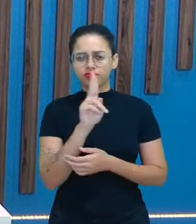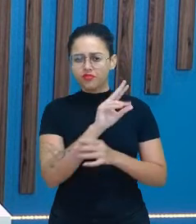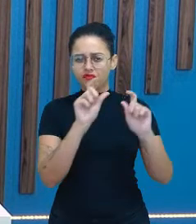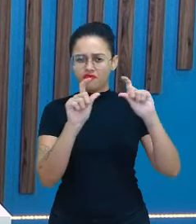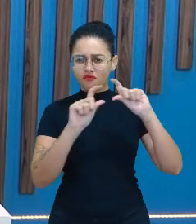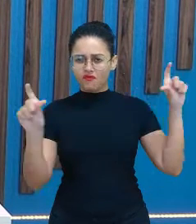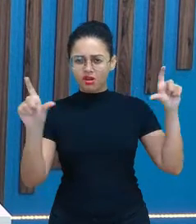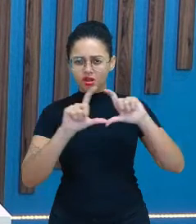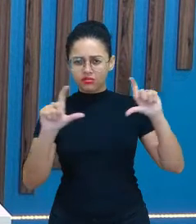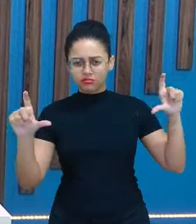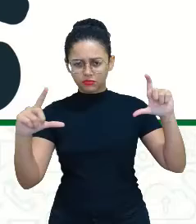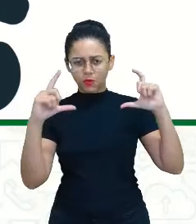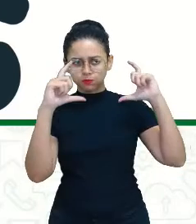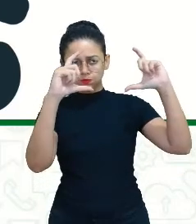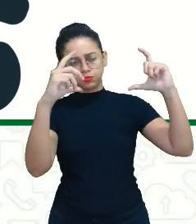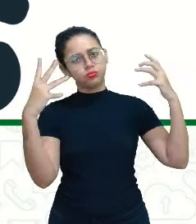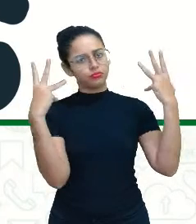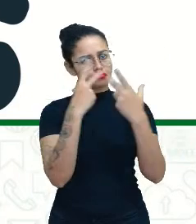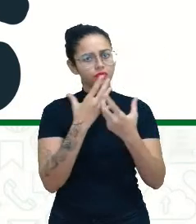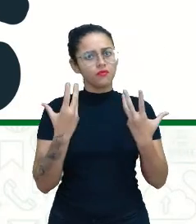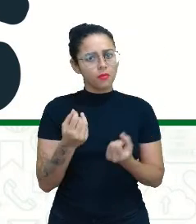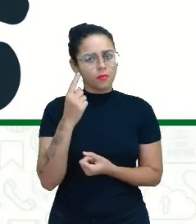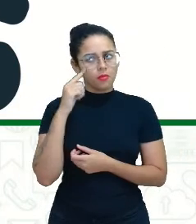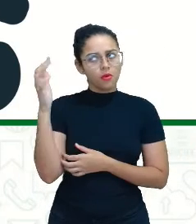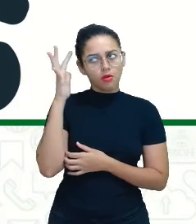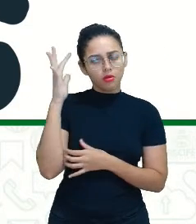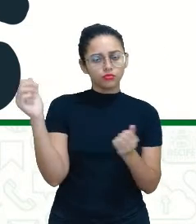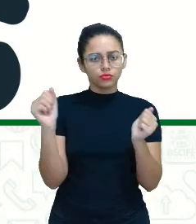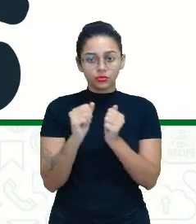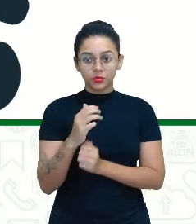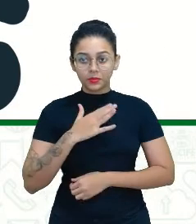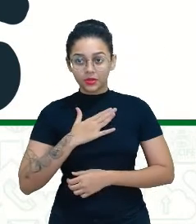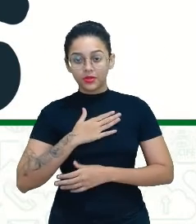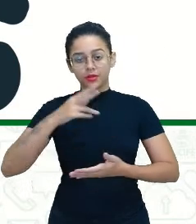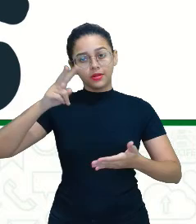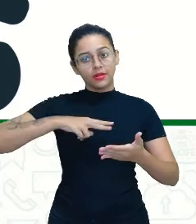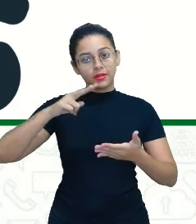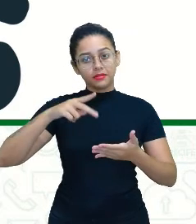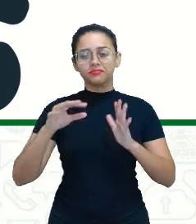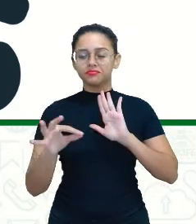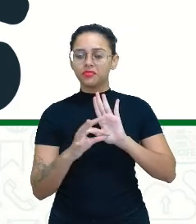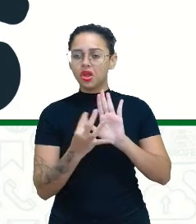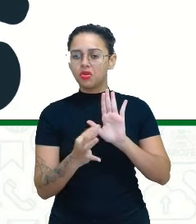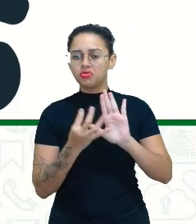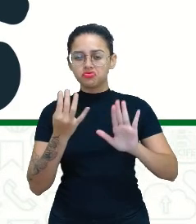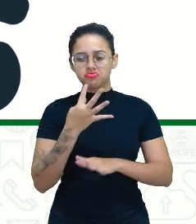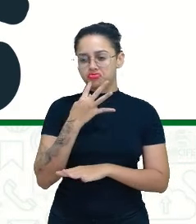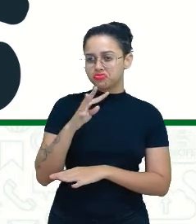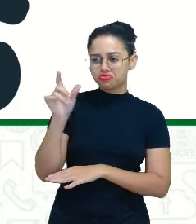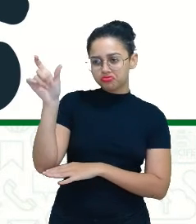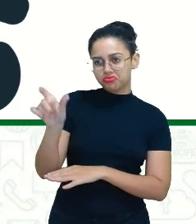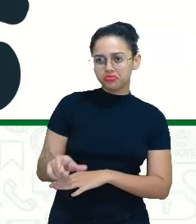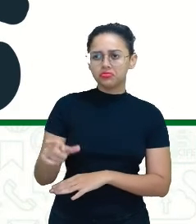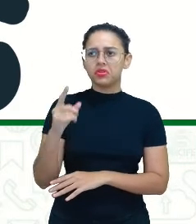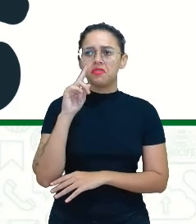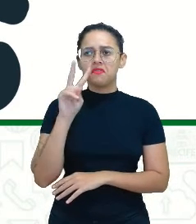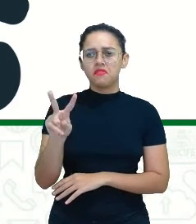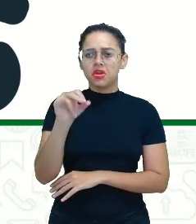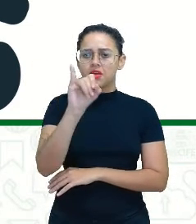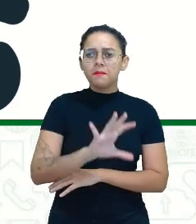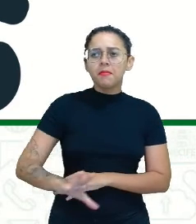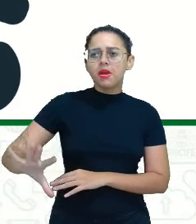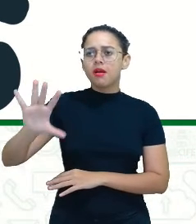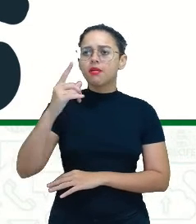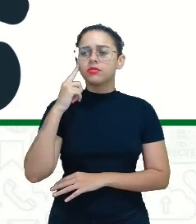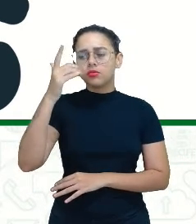frase aí bem bacana Vamos pensar aqui comigo vamos ler aqui de um autor desconhecido a gente já tá vendo uma figura aí né